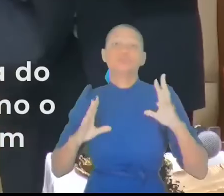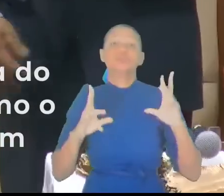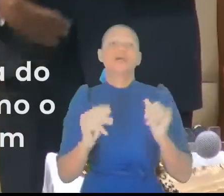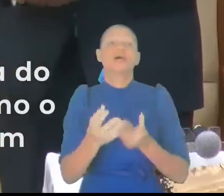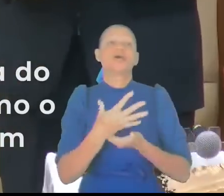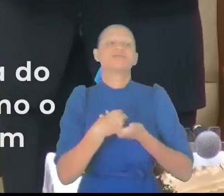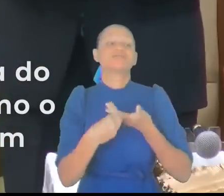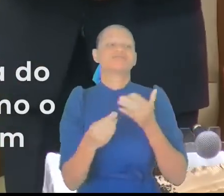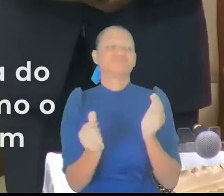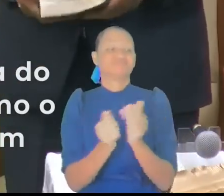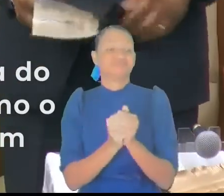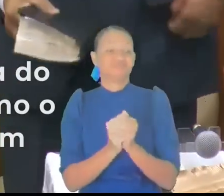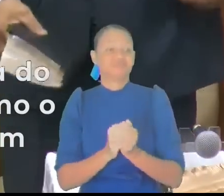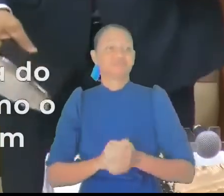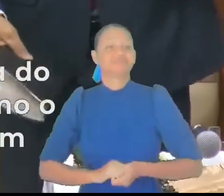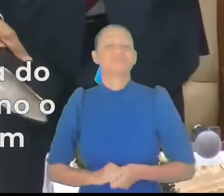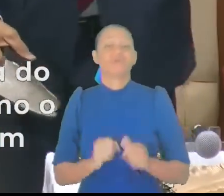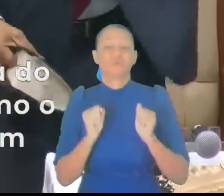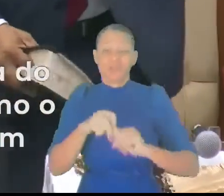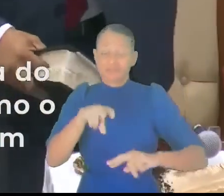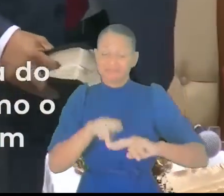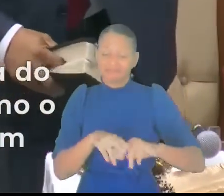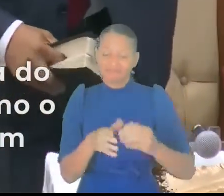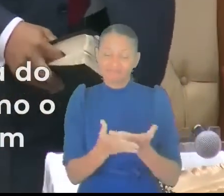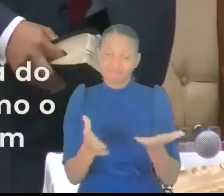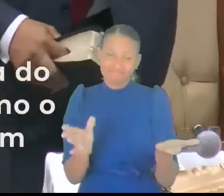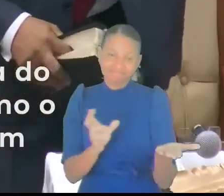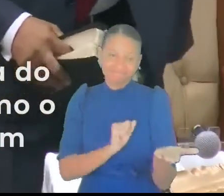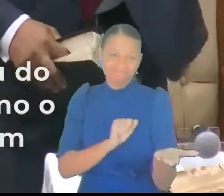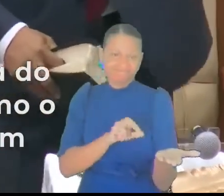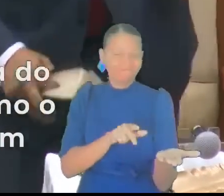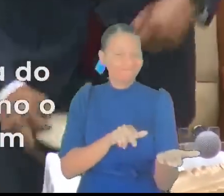dizem amém. Podeis assentar, irmãos amados.